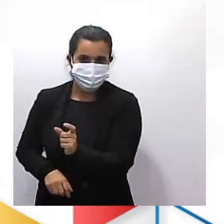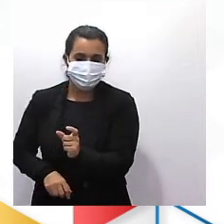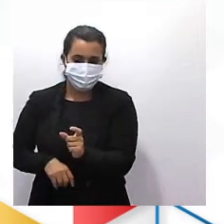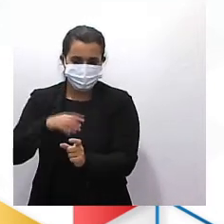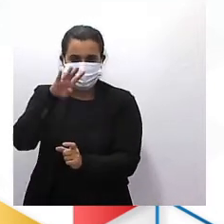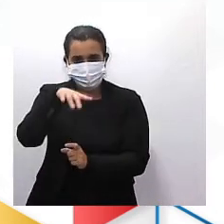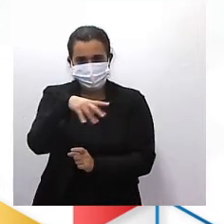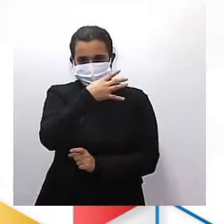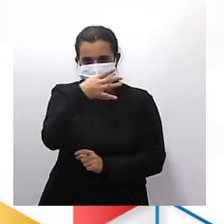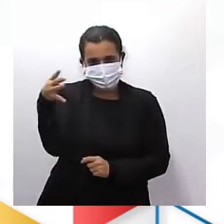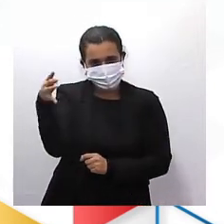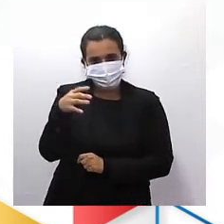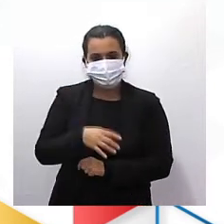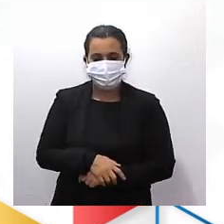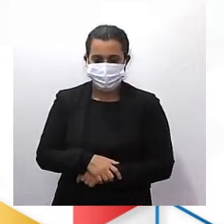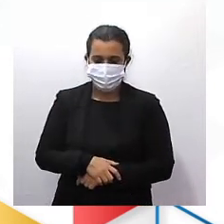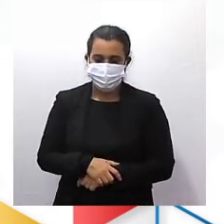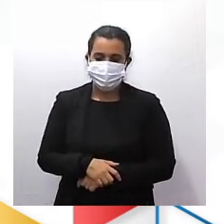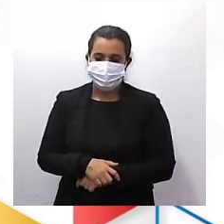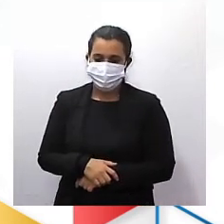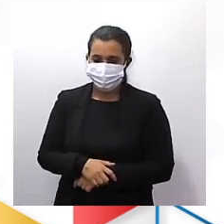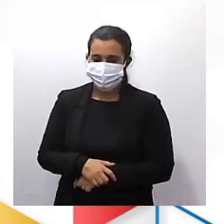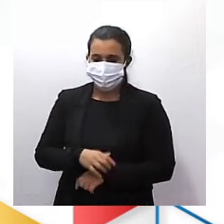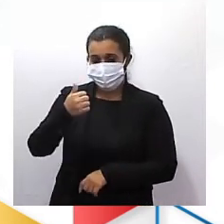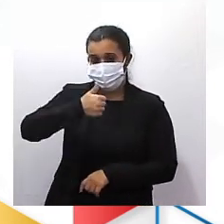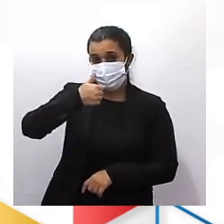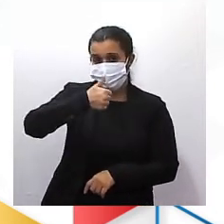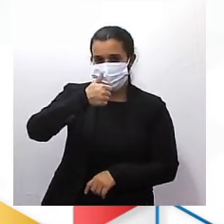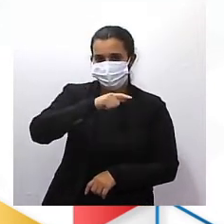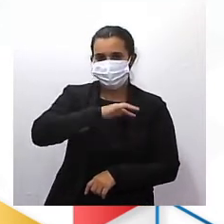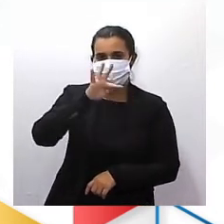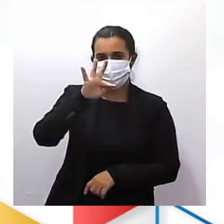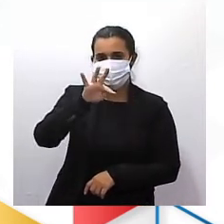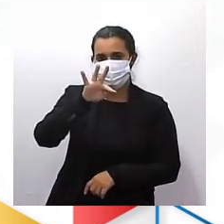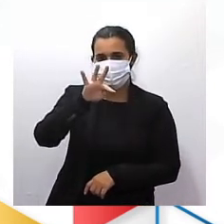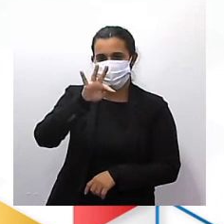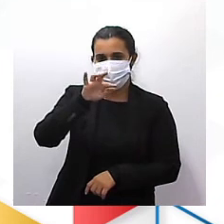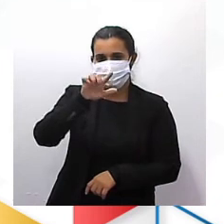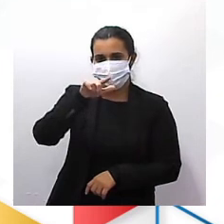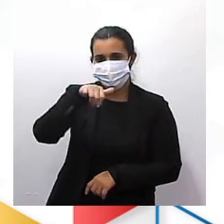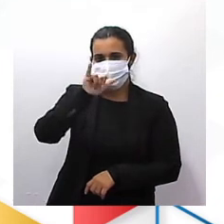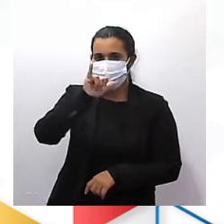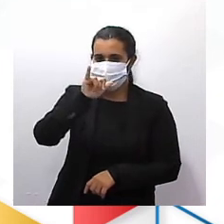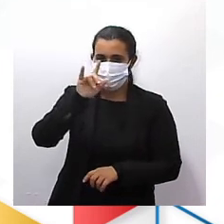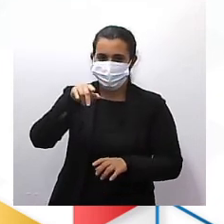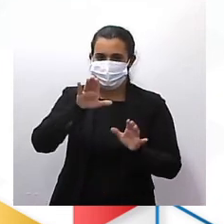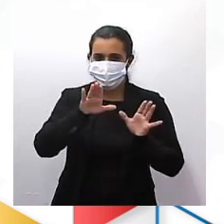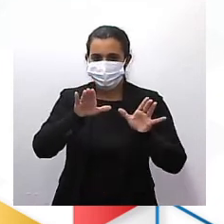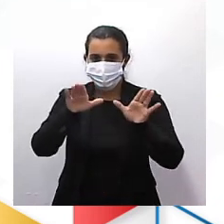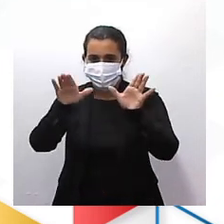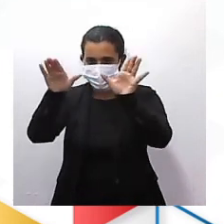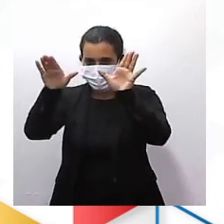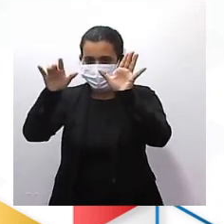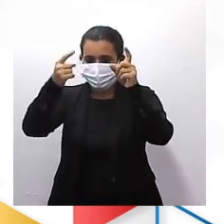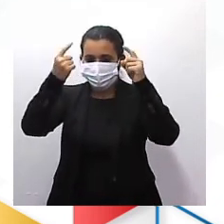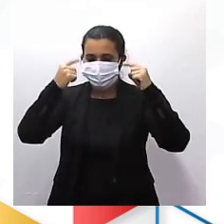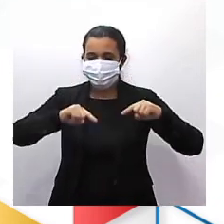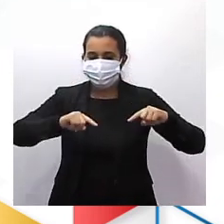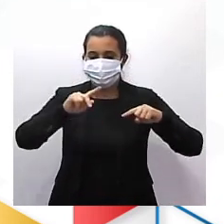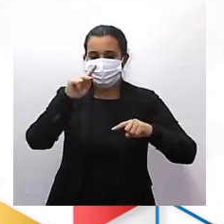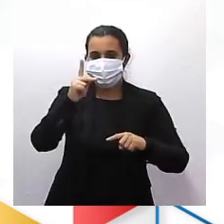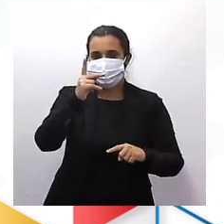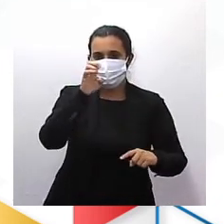exemplos na sequência, né? No primeiro bloco a gente tem fly, que nós já vimos, que é voar. Mais abaixo a gente tem